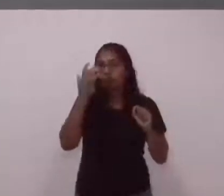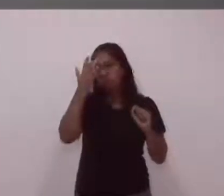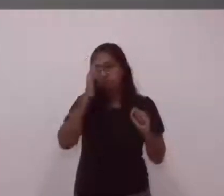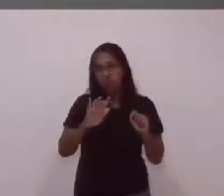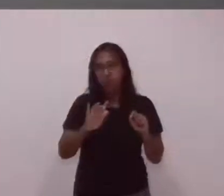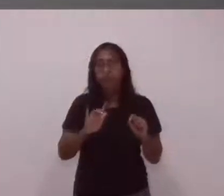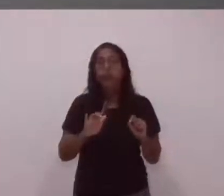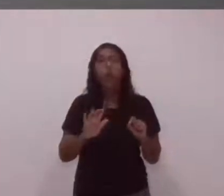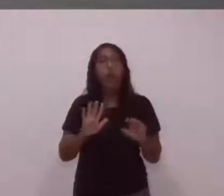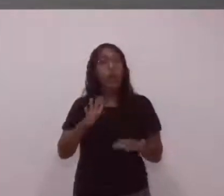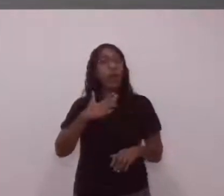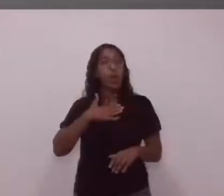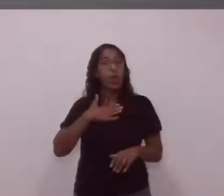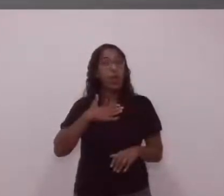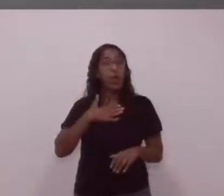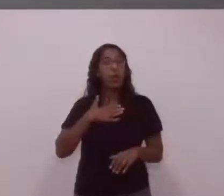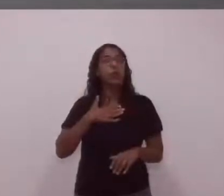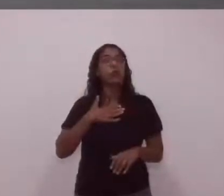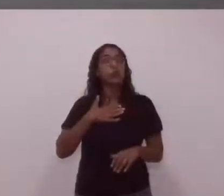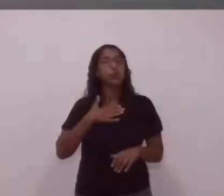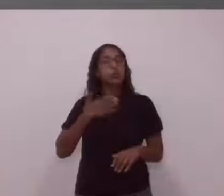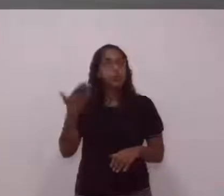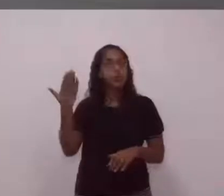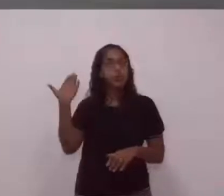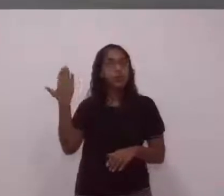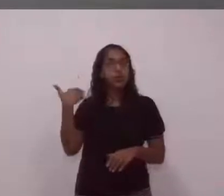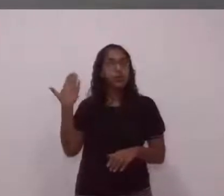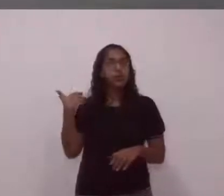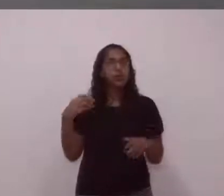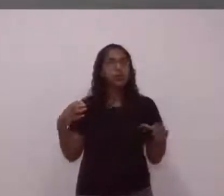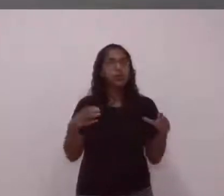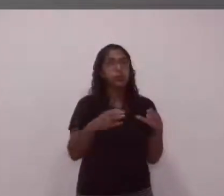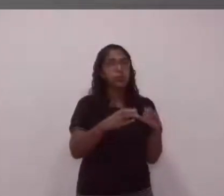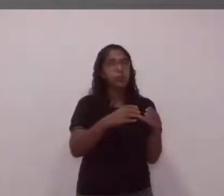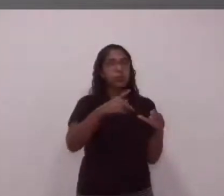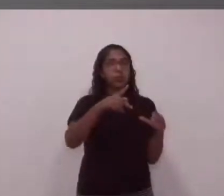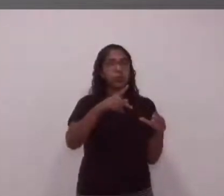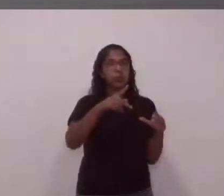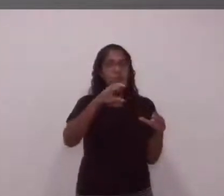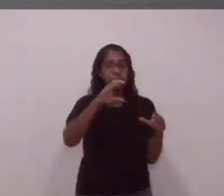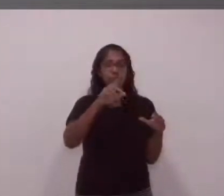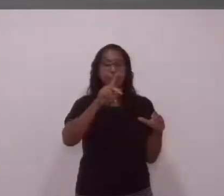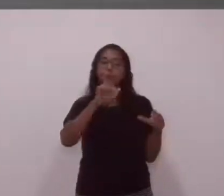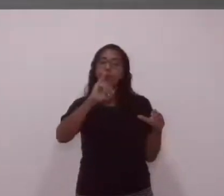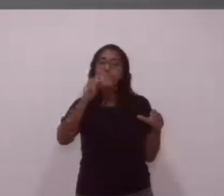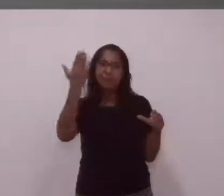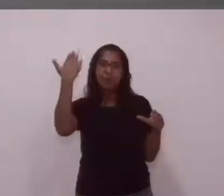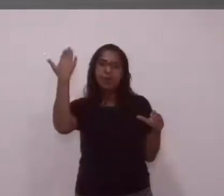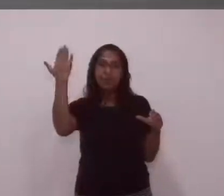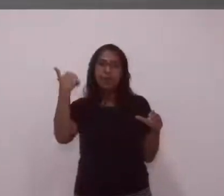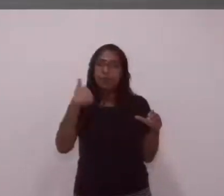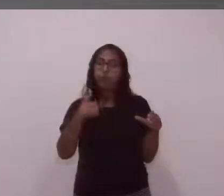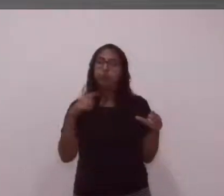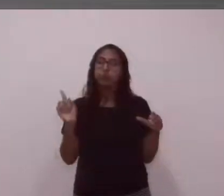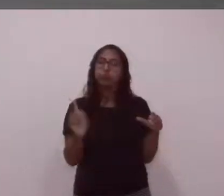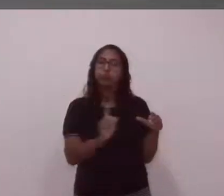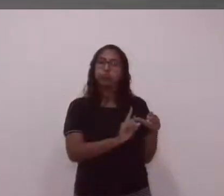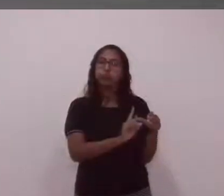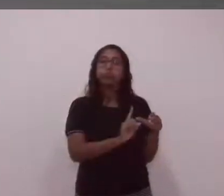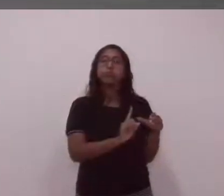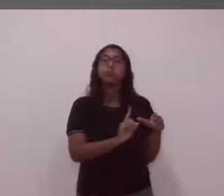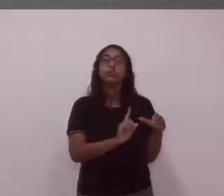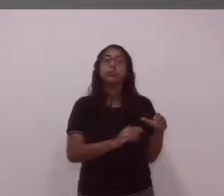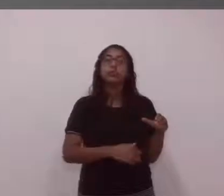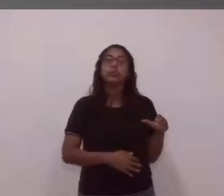eu fui fiz parte da comissão processante que passou a madrugada aqui a famosa fui uma das